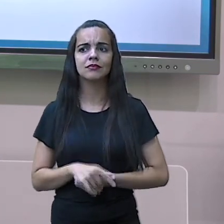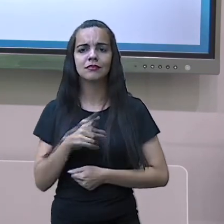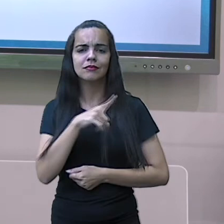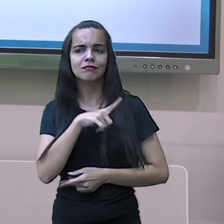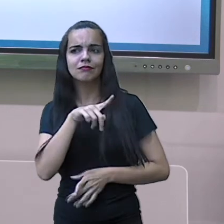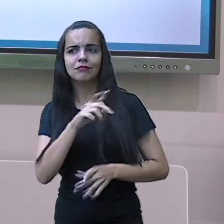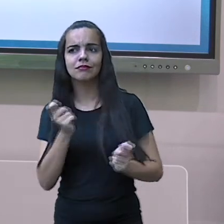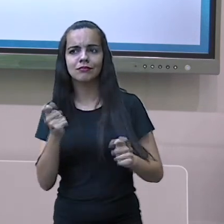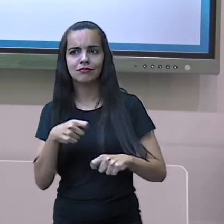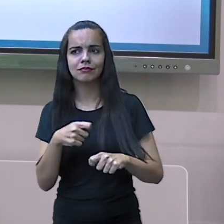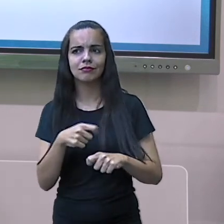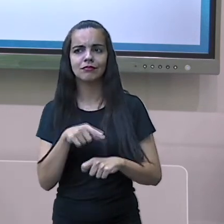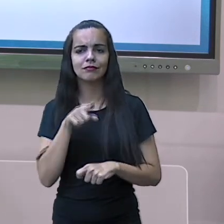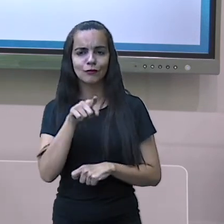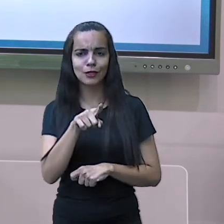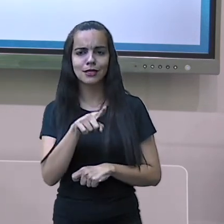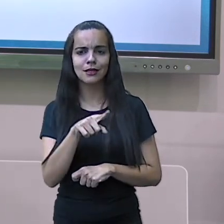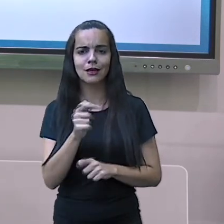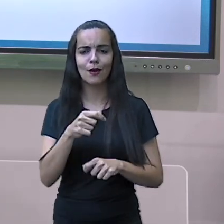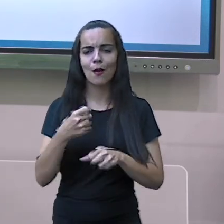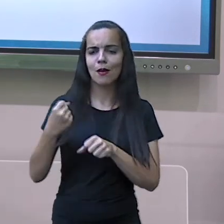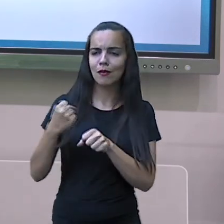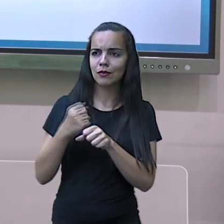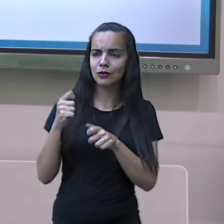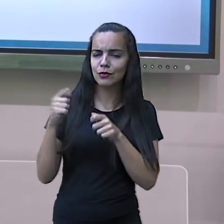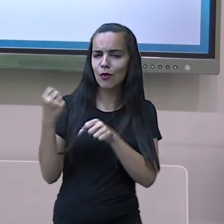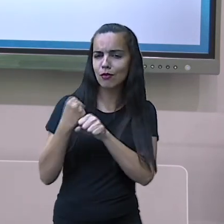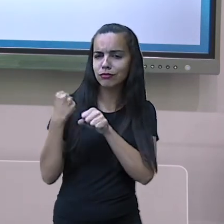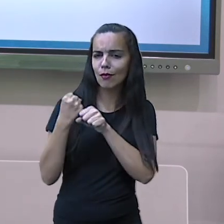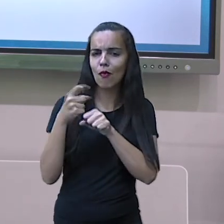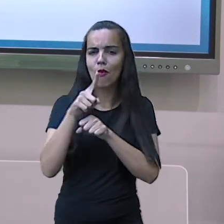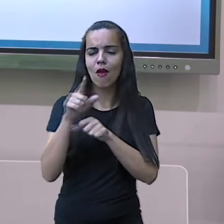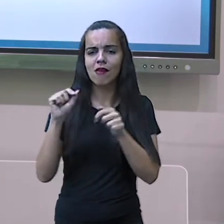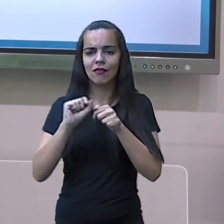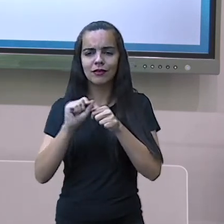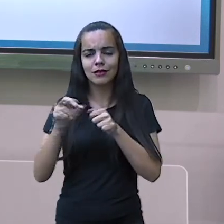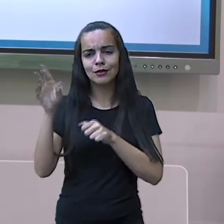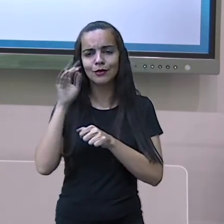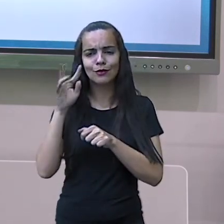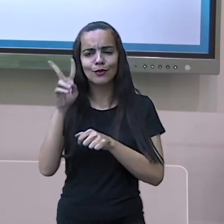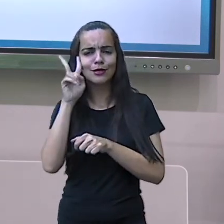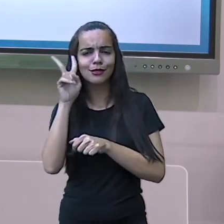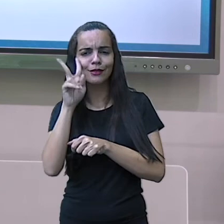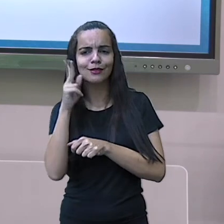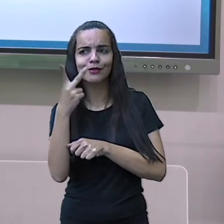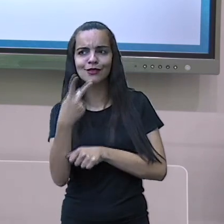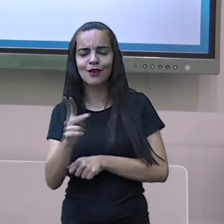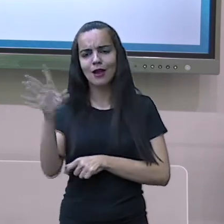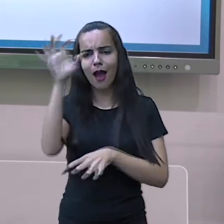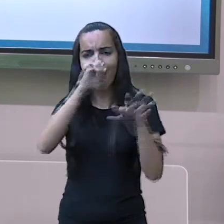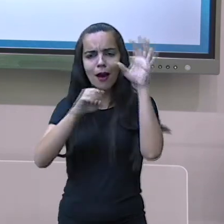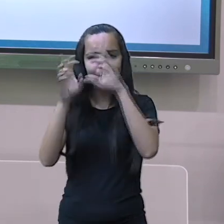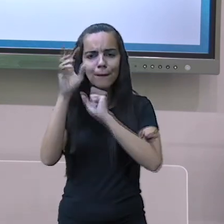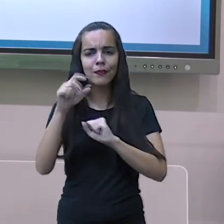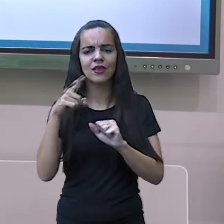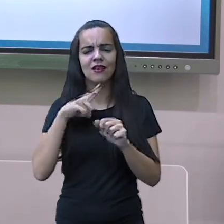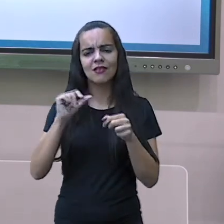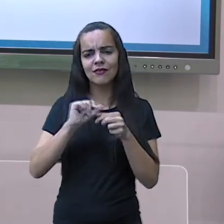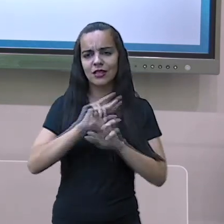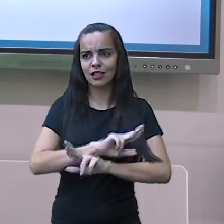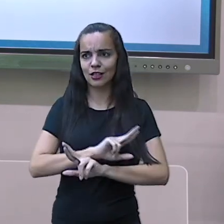vai ser você construindo a sua história, fazendo toda a